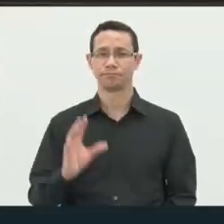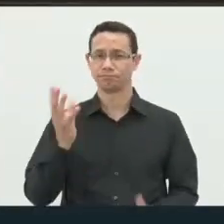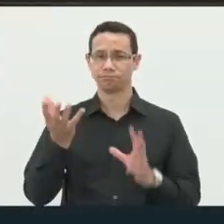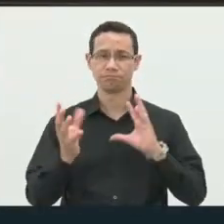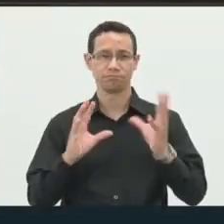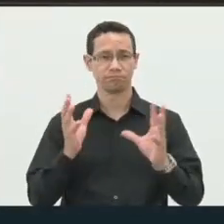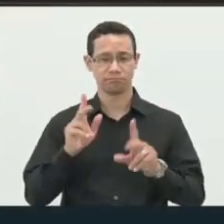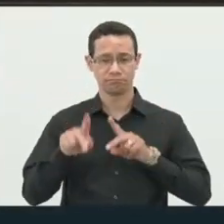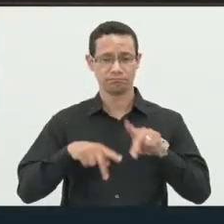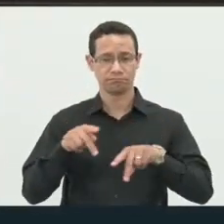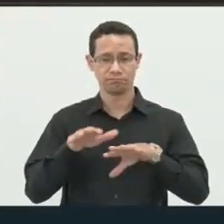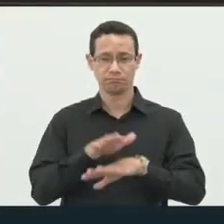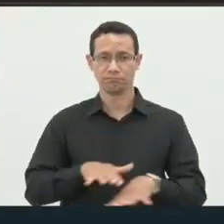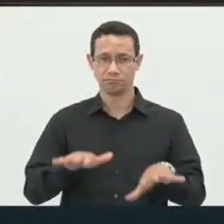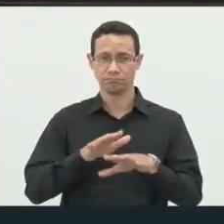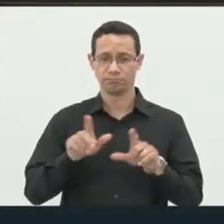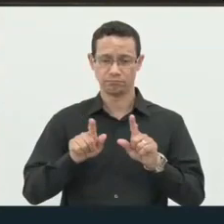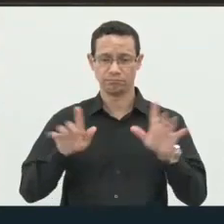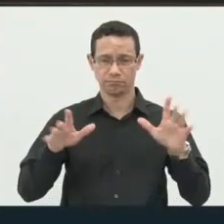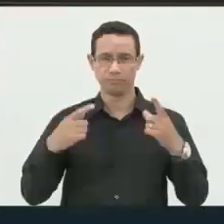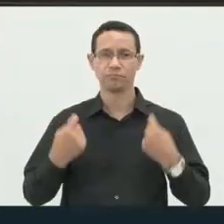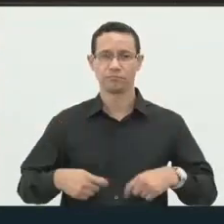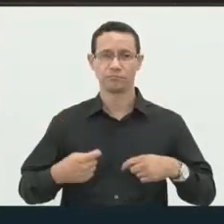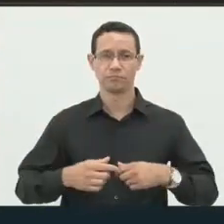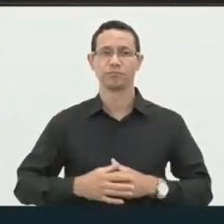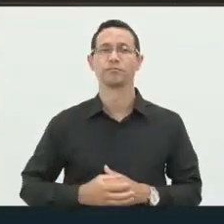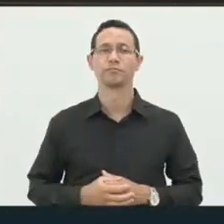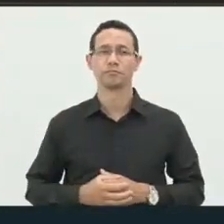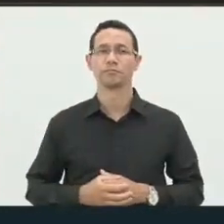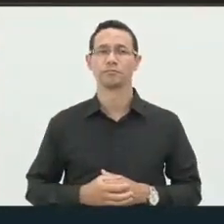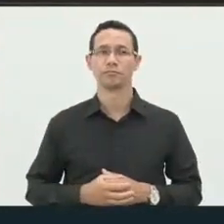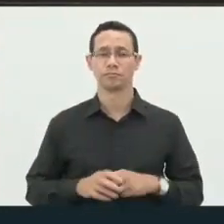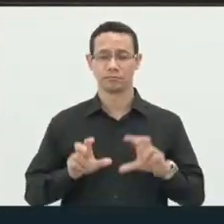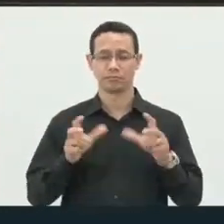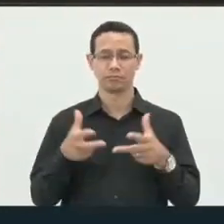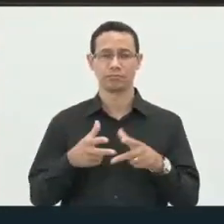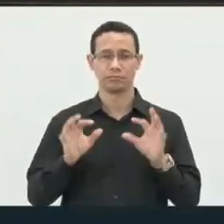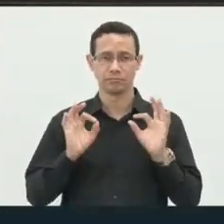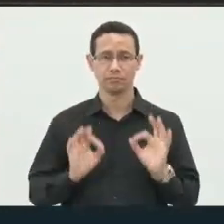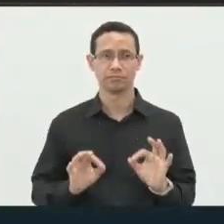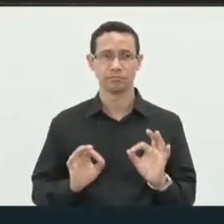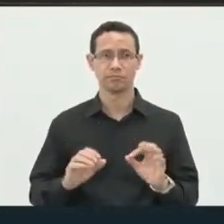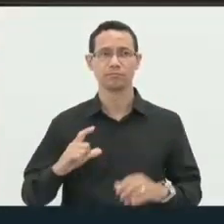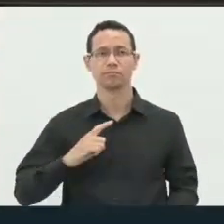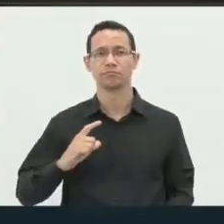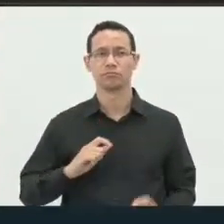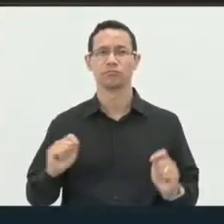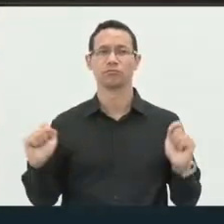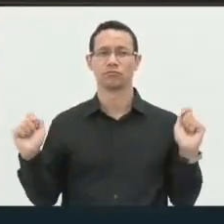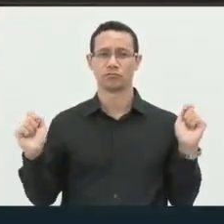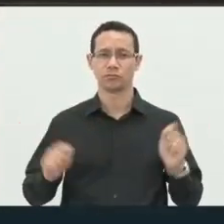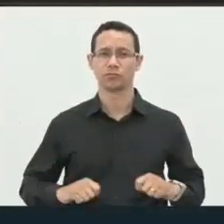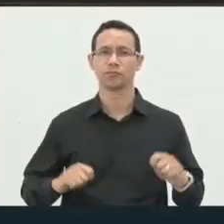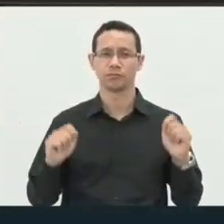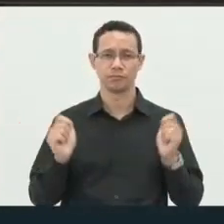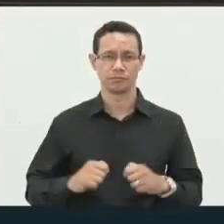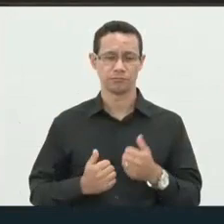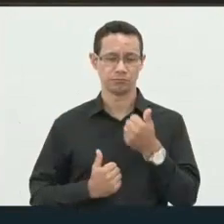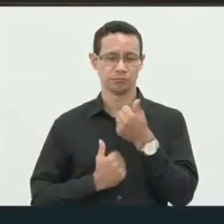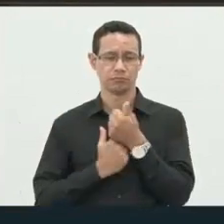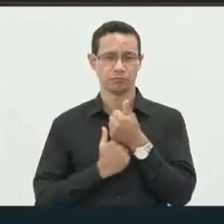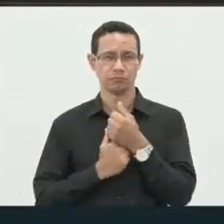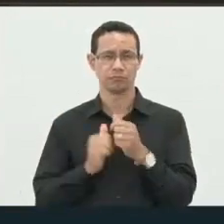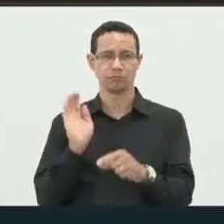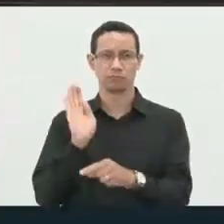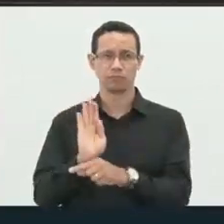o povo de Guarulhos tá precisando e essa casa aqui com certeza tem condições de apoiá-los